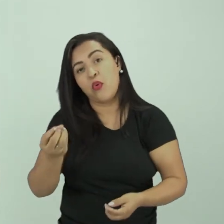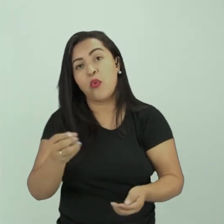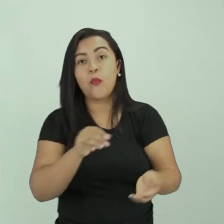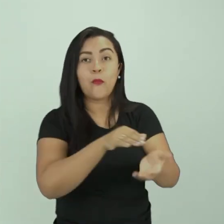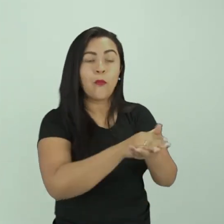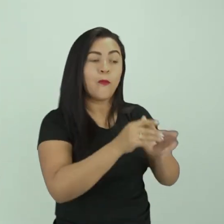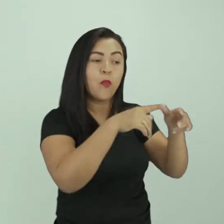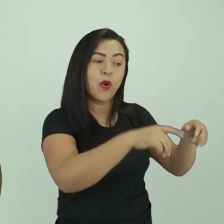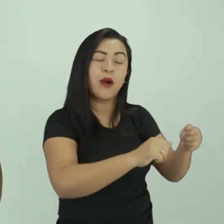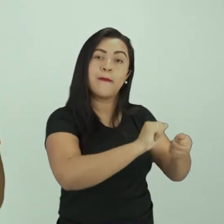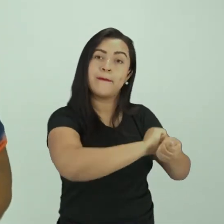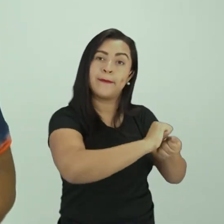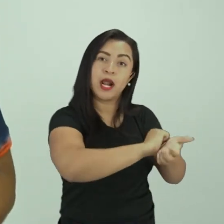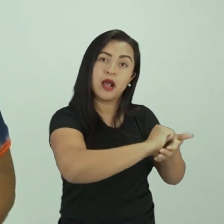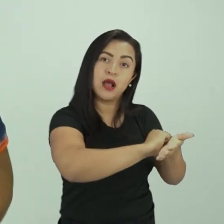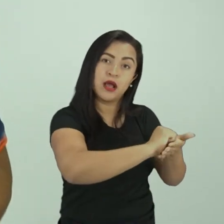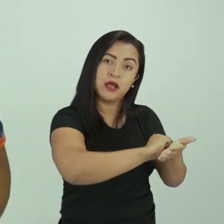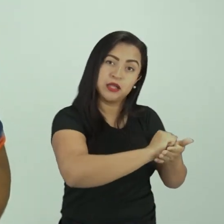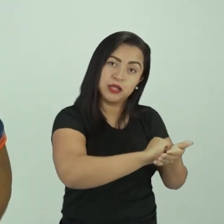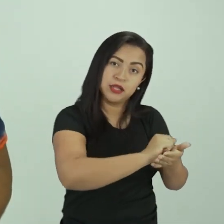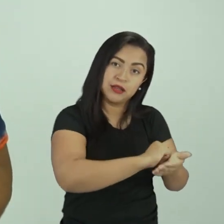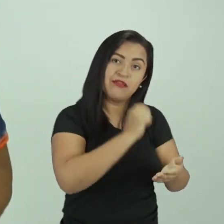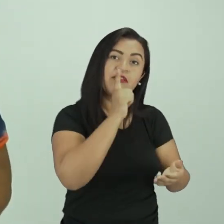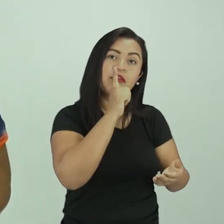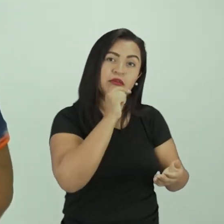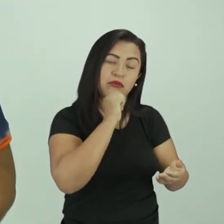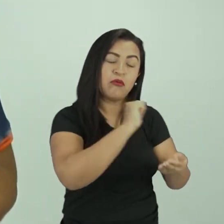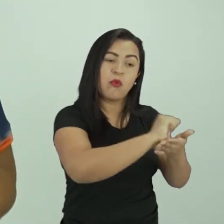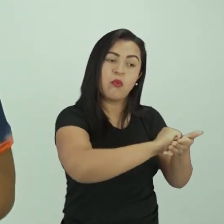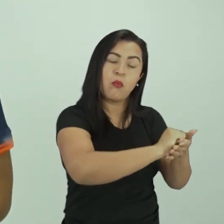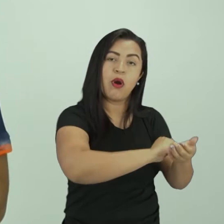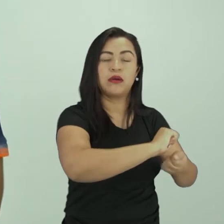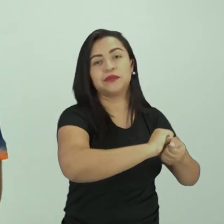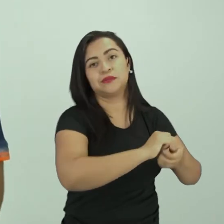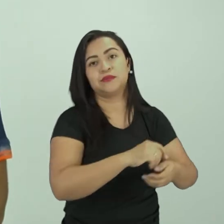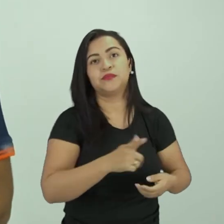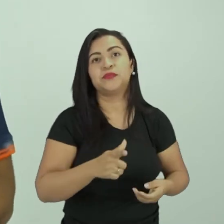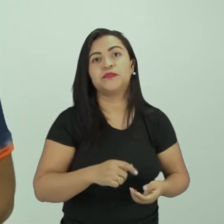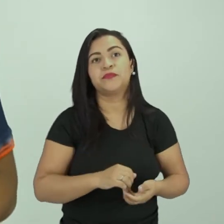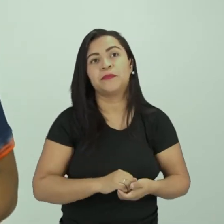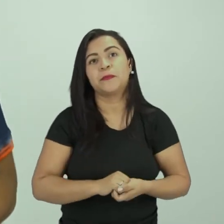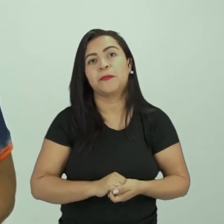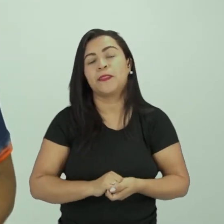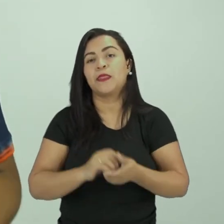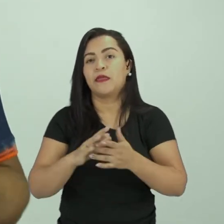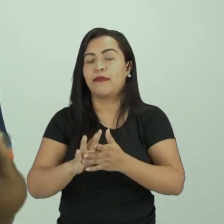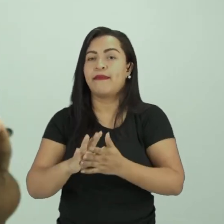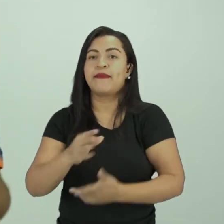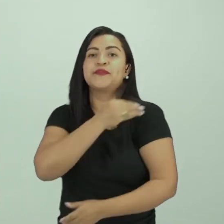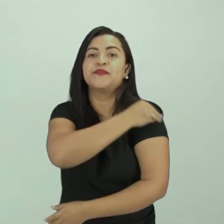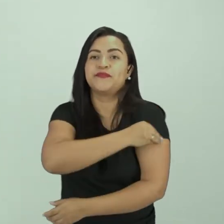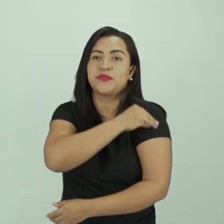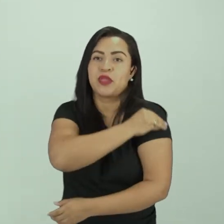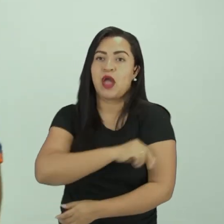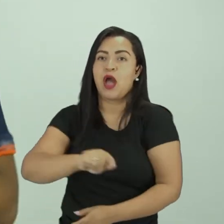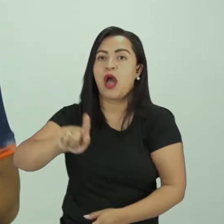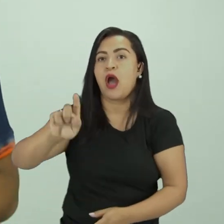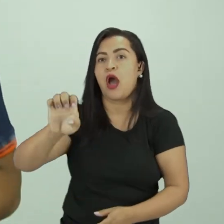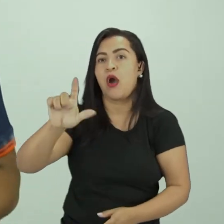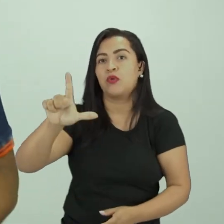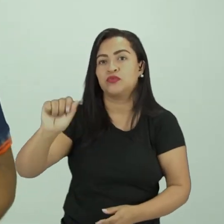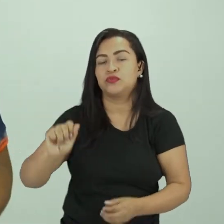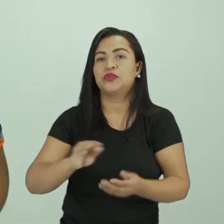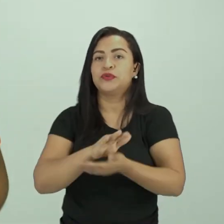tanquezinho para lavar com água, né, sanitária. E por último, álcool gel nas mãos. Então veja ali, nós temos